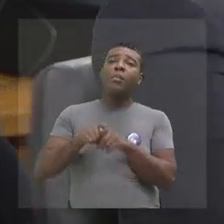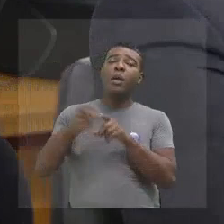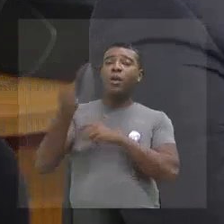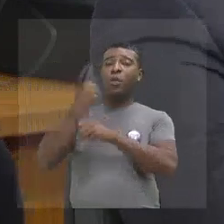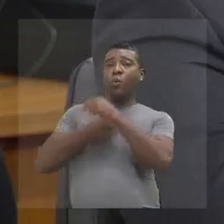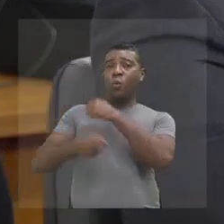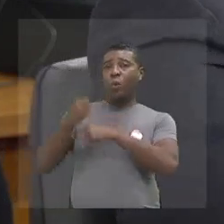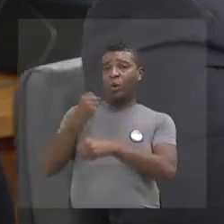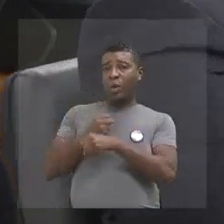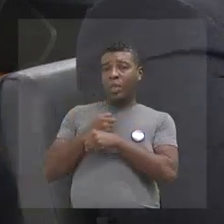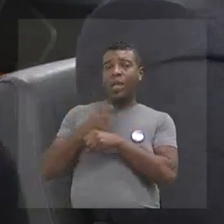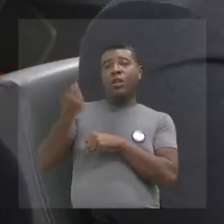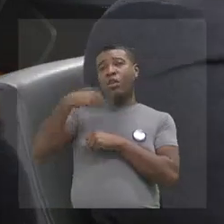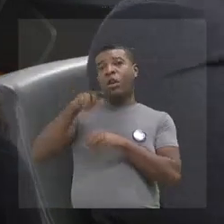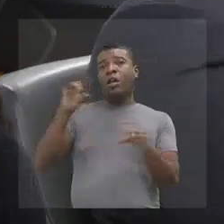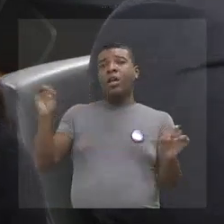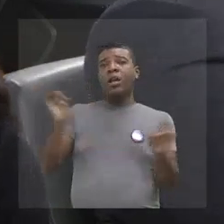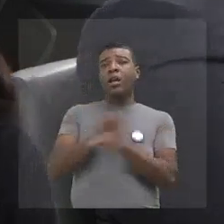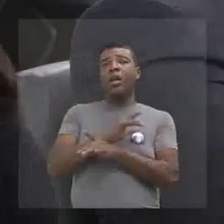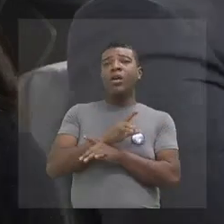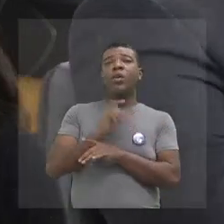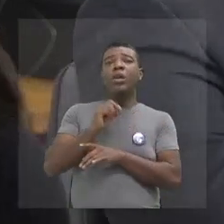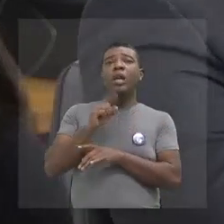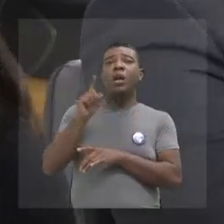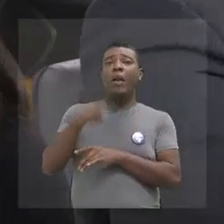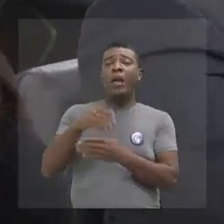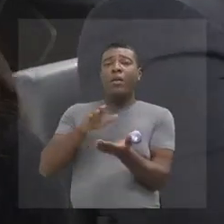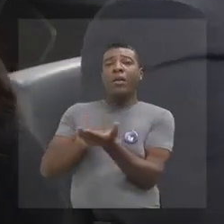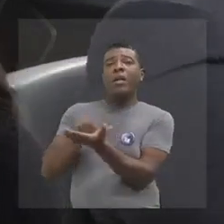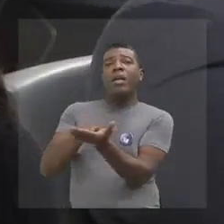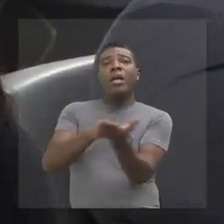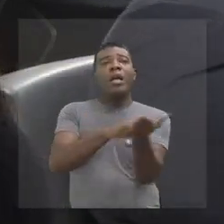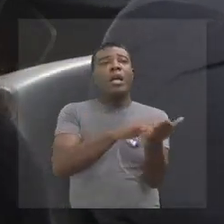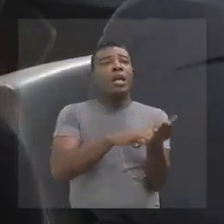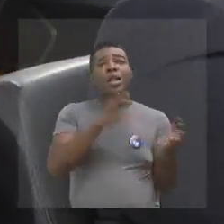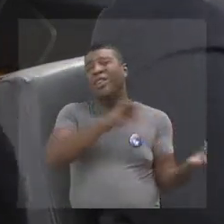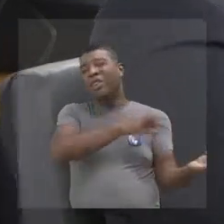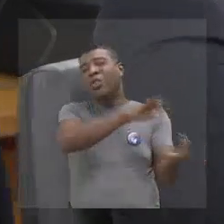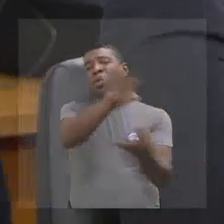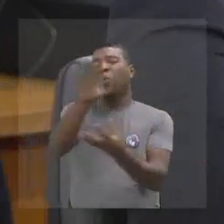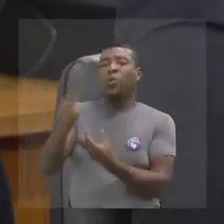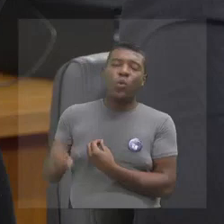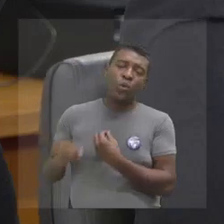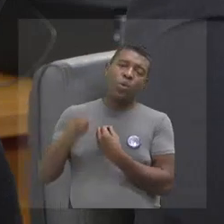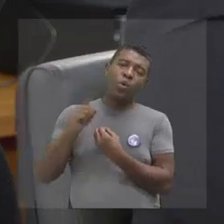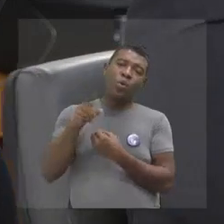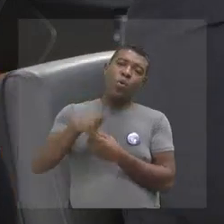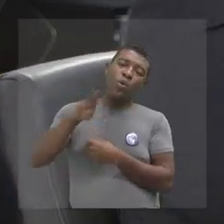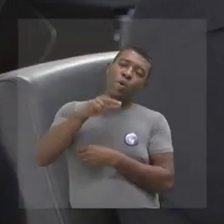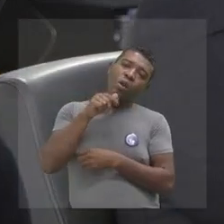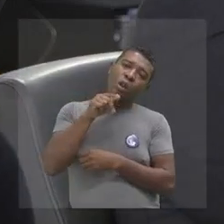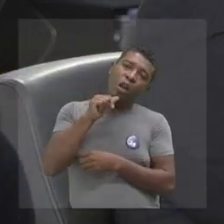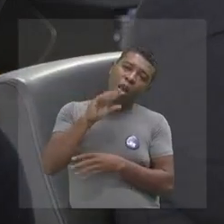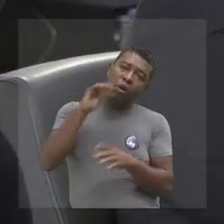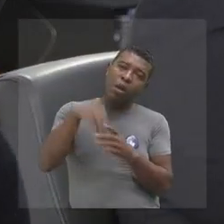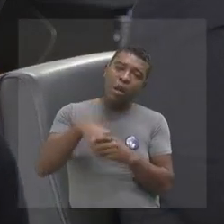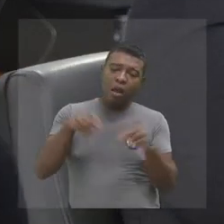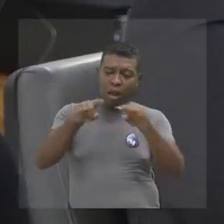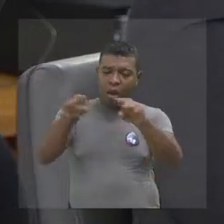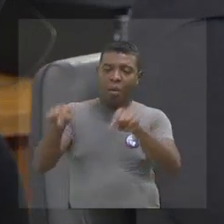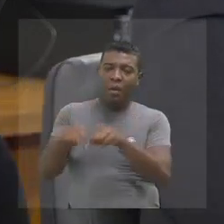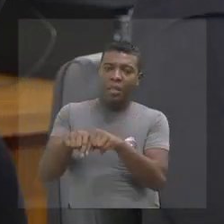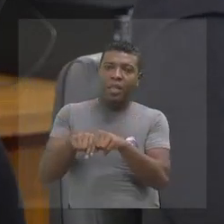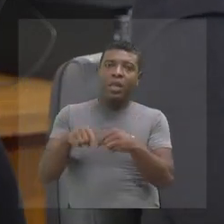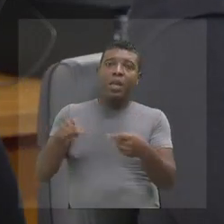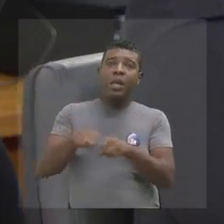Nós concluímos a implementação da cobrança pelos da água em todas as bacias do Estado de Minas Gerais e a cobrança junto com o recurso do filho